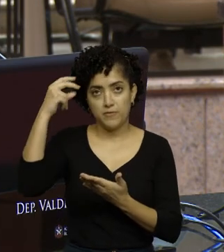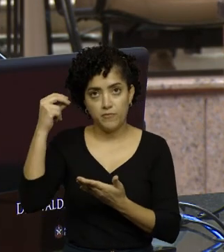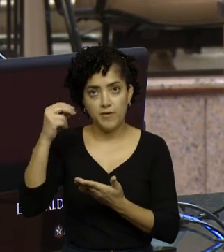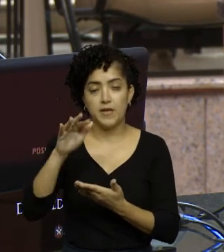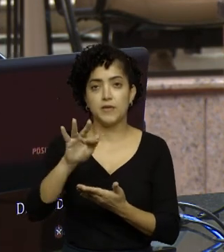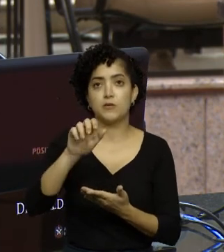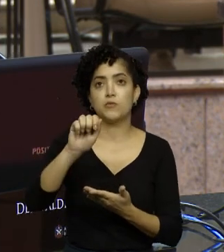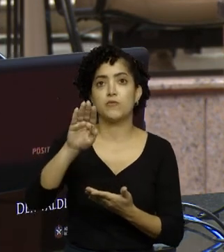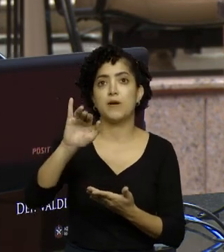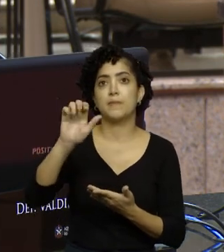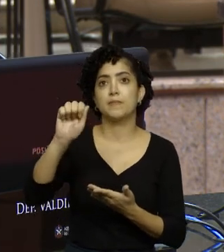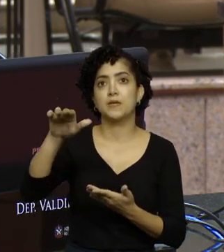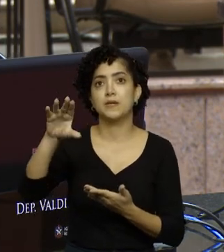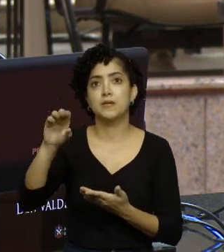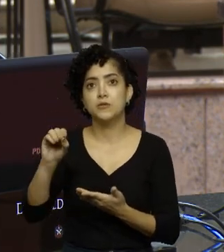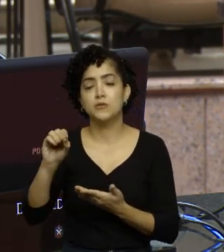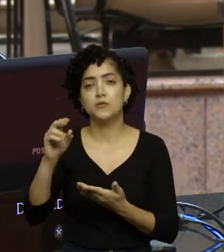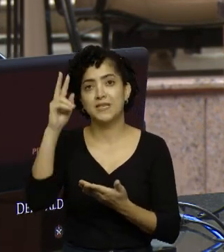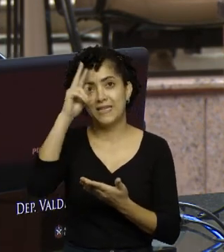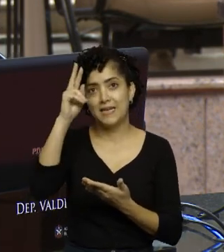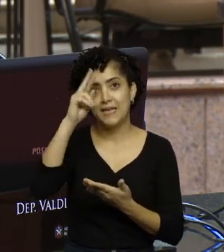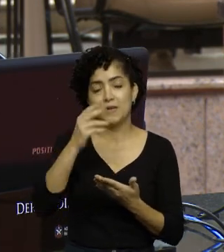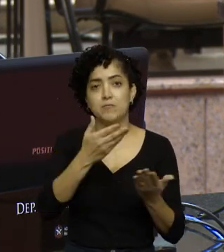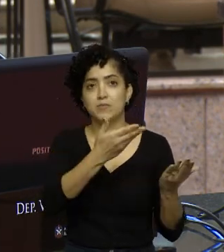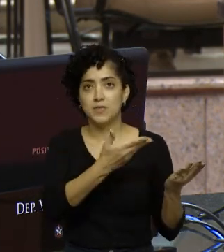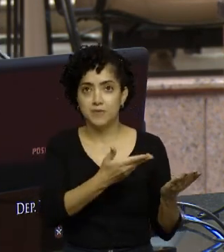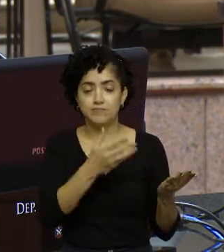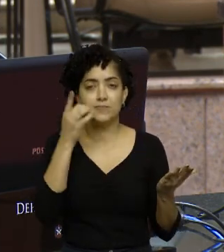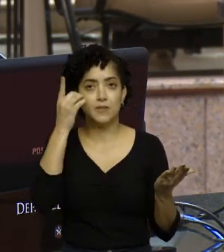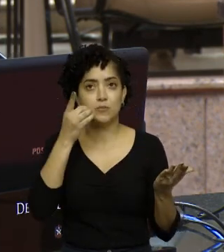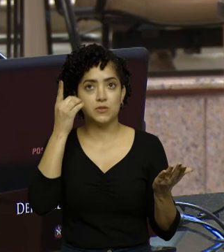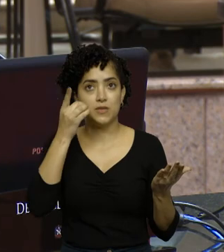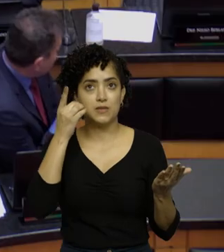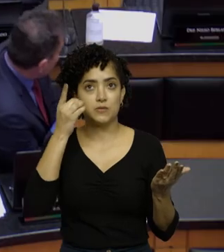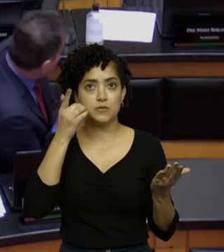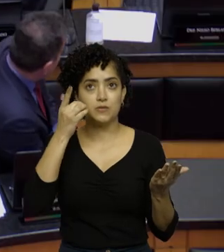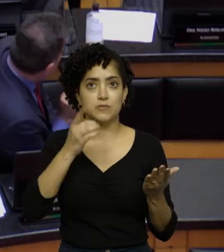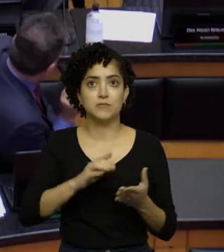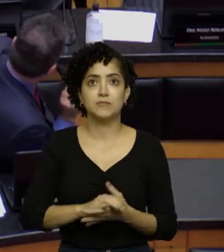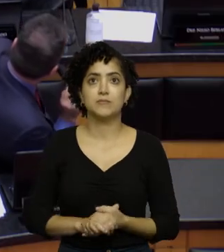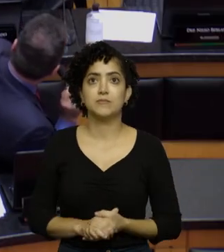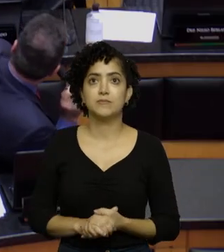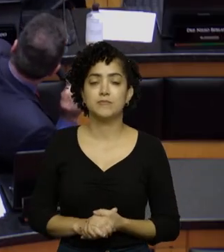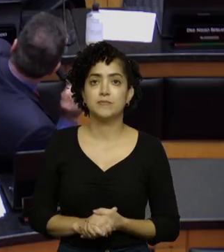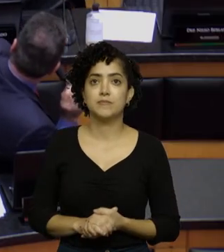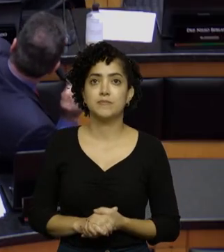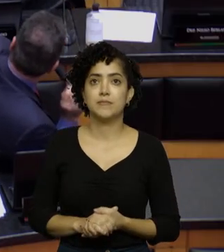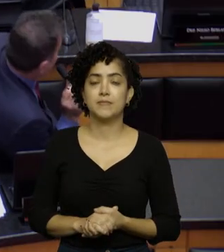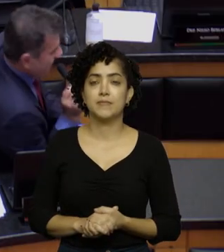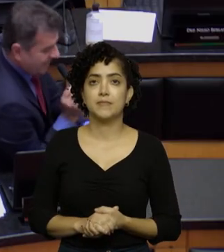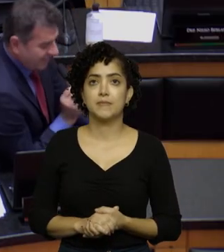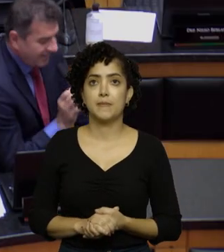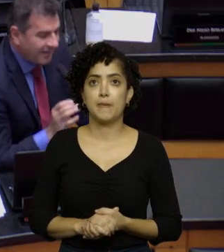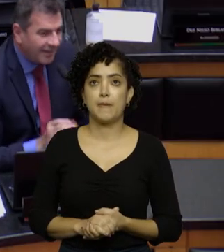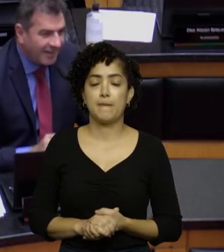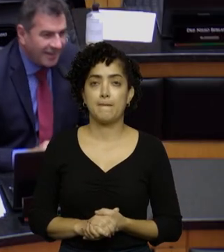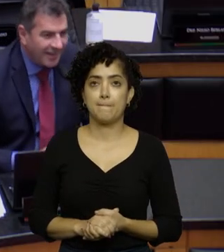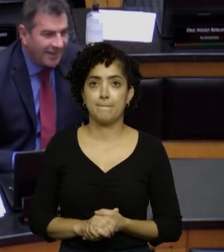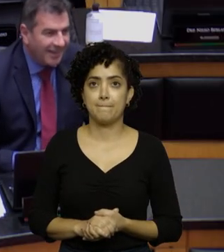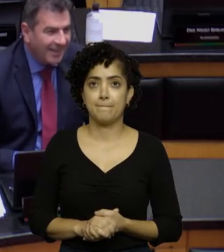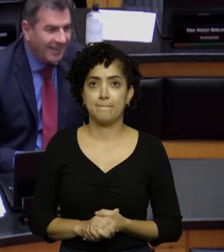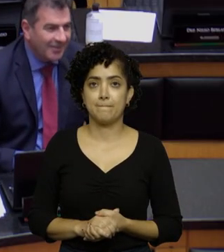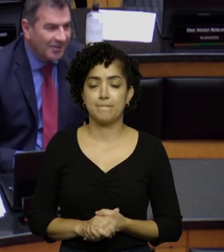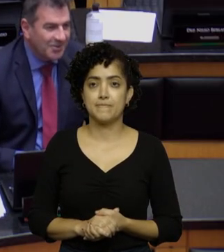Fabiano, que lembra... Cadê o nosso Fabiano? Ué, mudou de bancada aí?